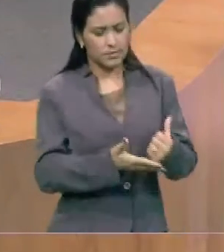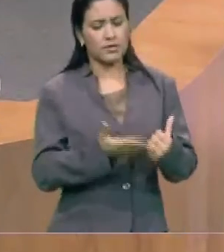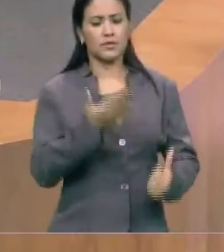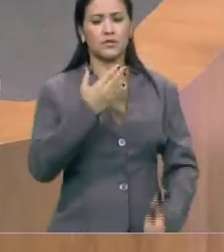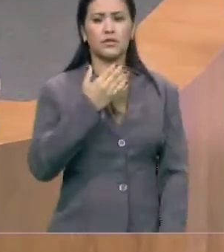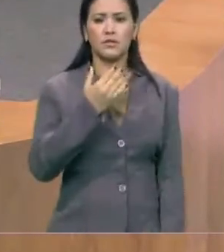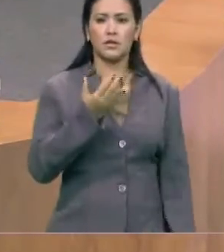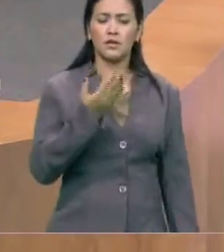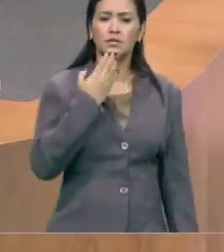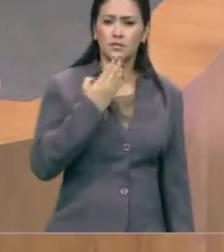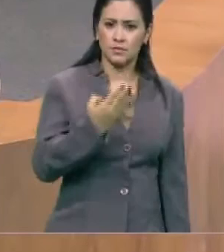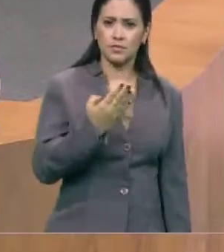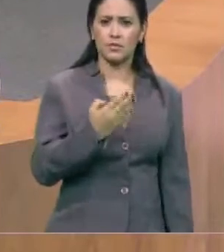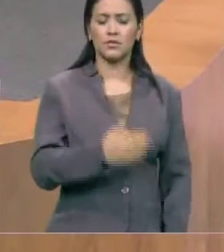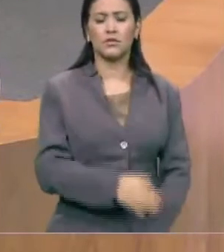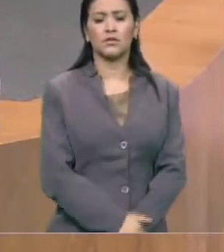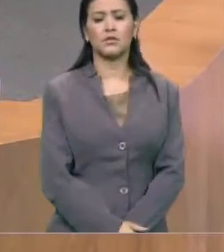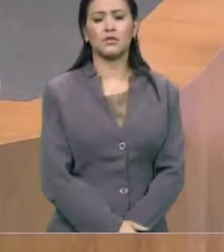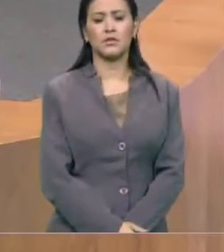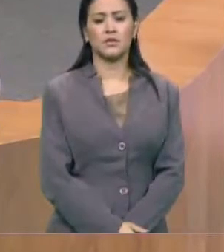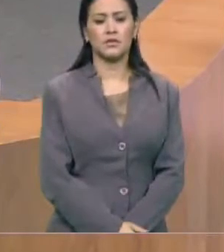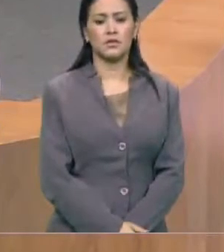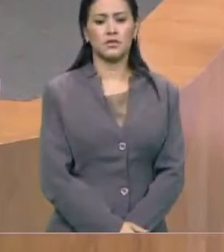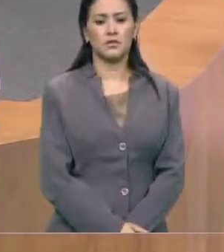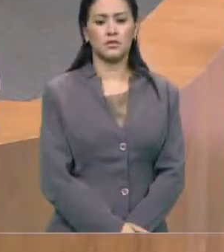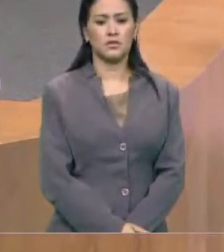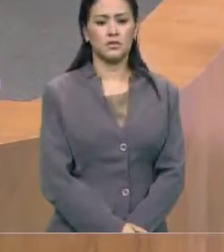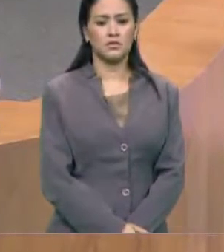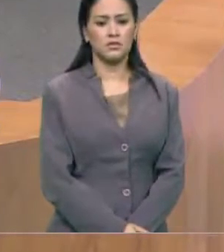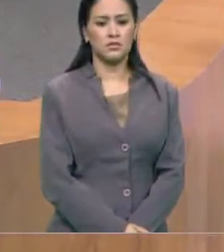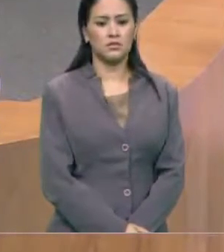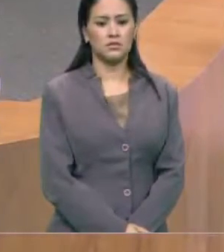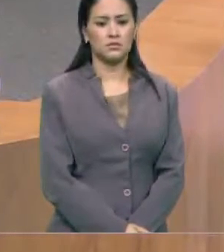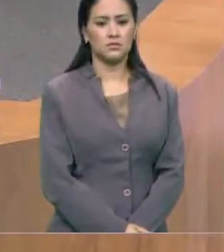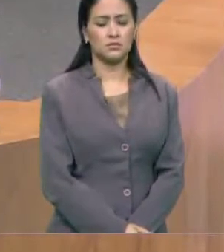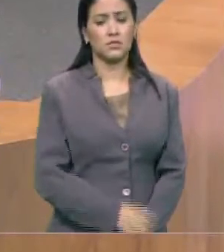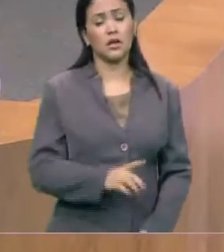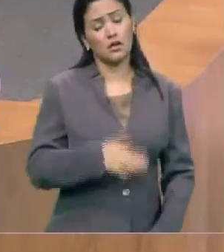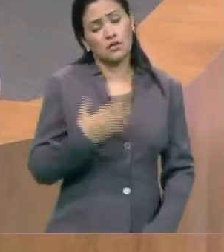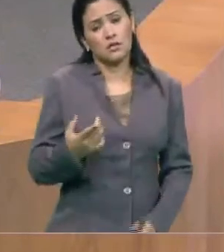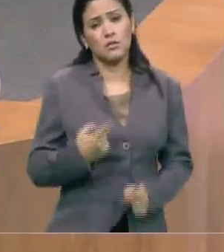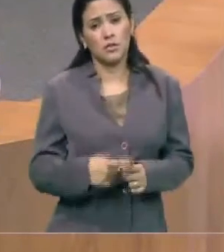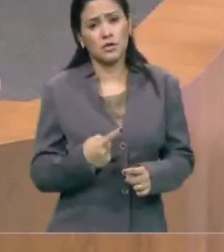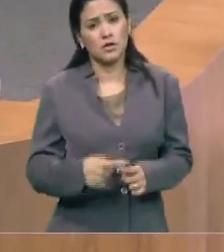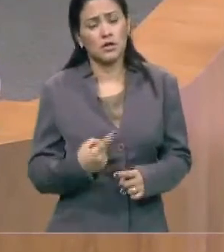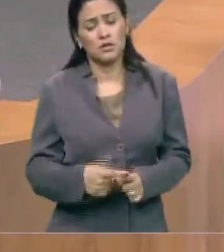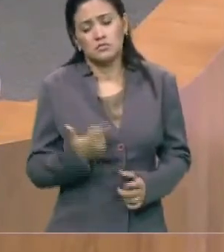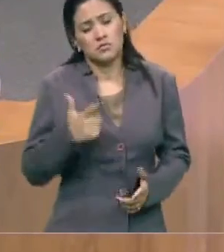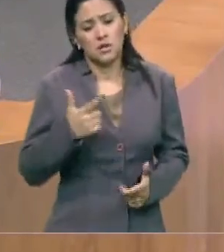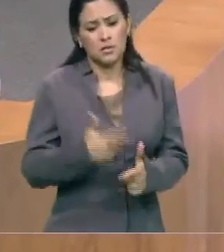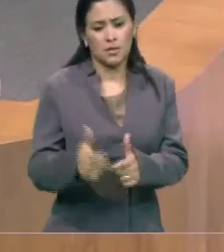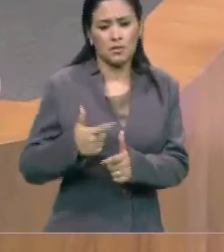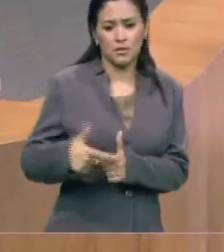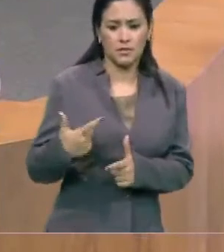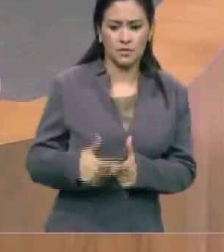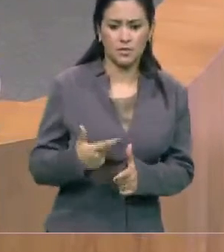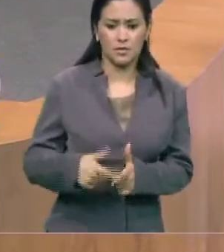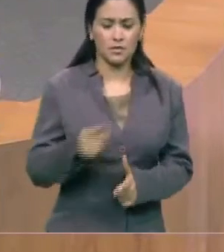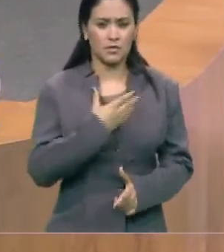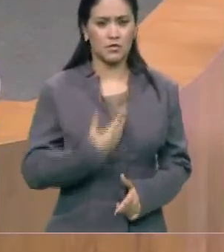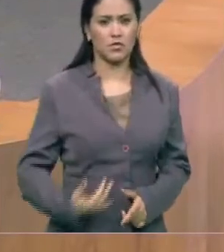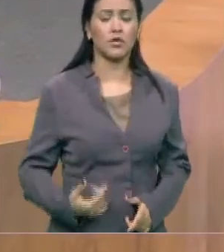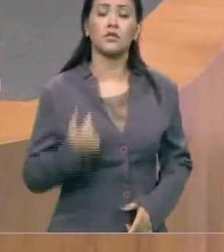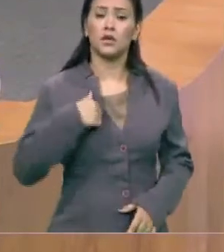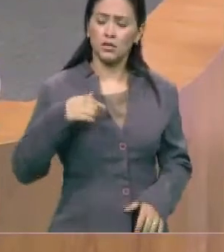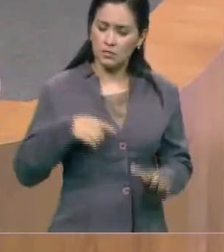Até porque não vejo nenhum problema relativo a esse governo, que foi também uma das coisas que eu questionei. Se